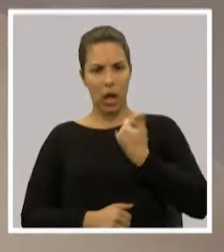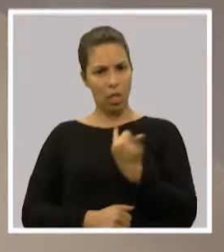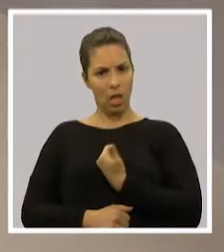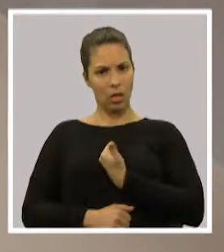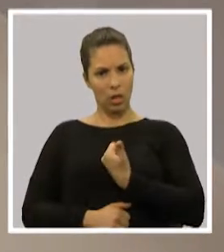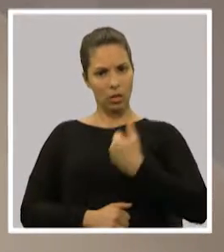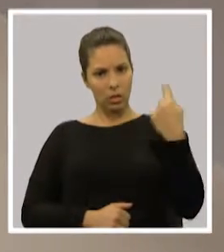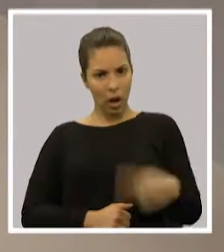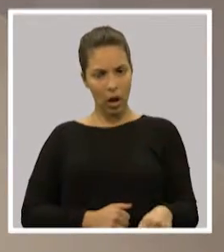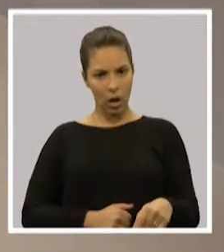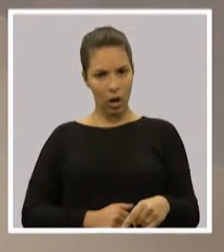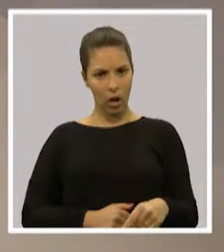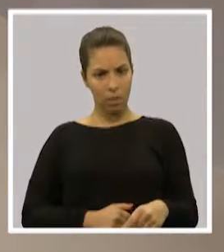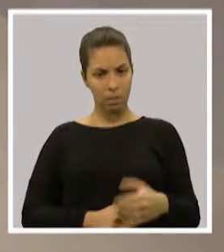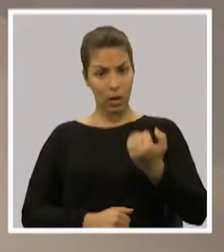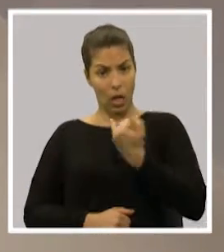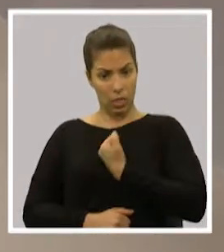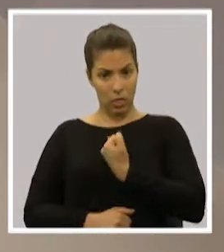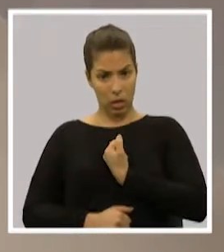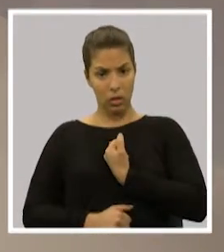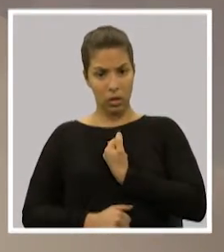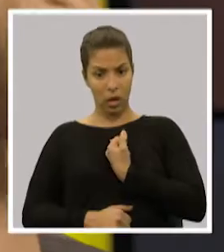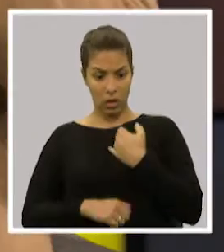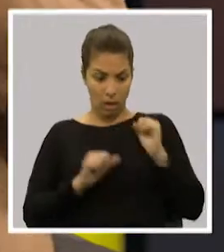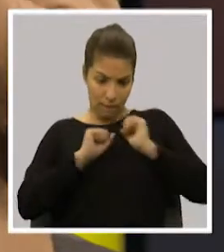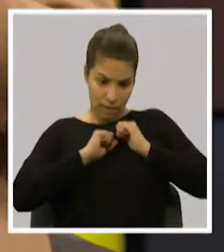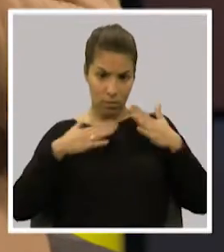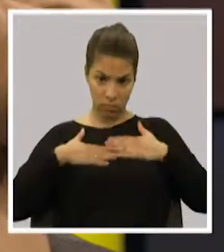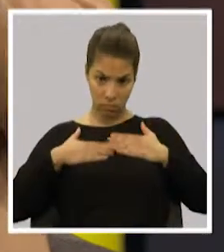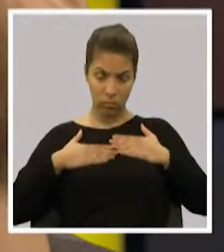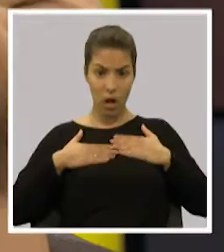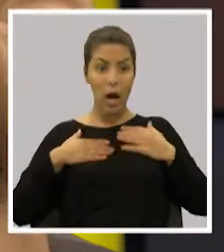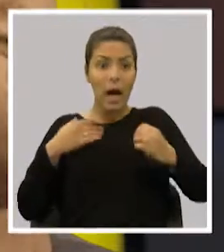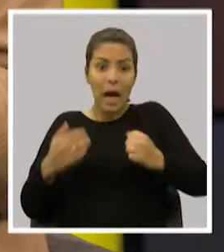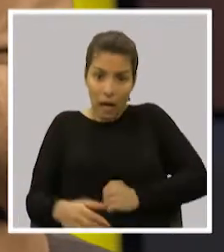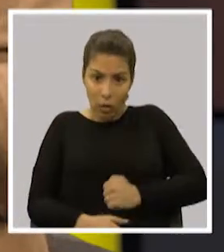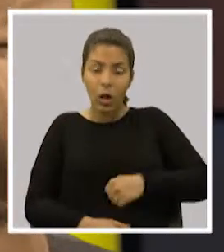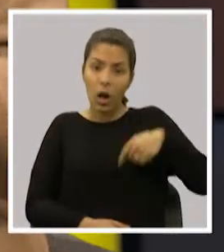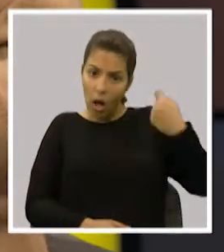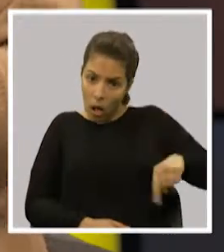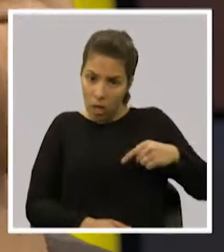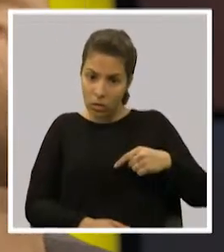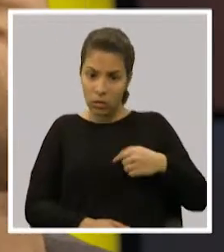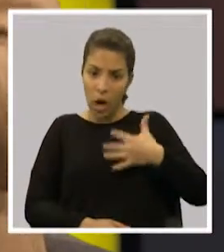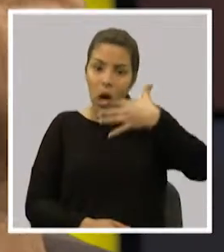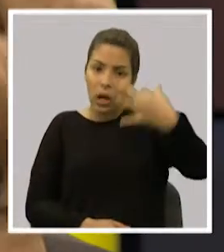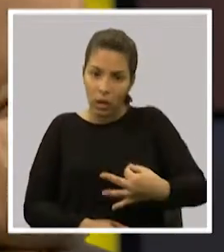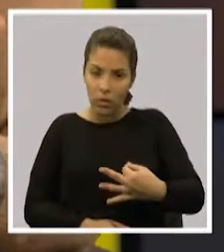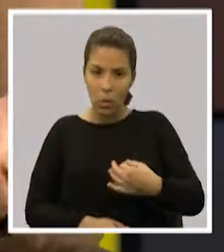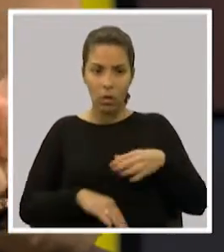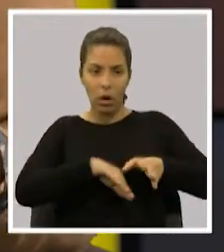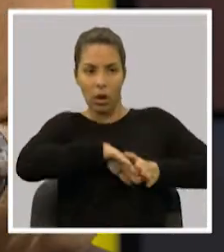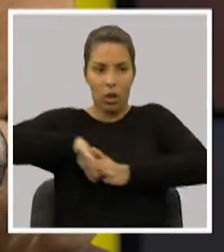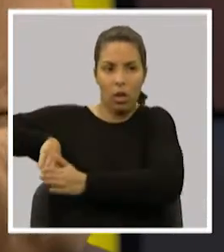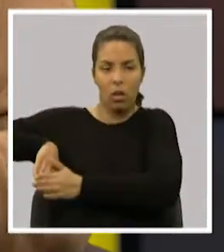identidade. Inerente à identidade minha é o facto de ser católica. E isso eu não ponho